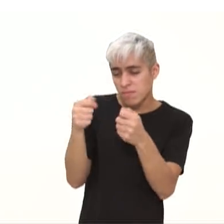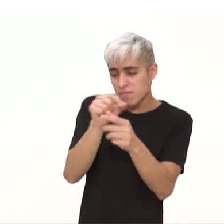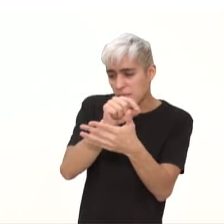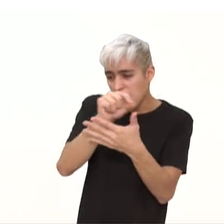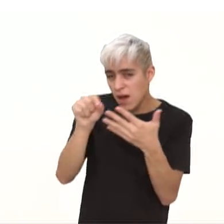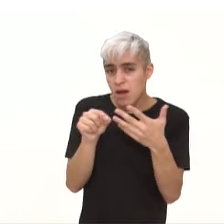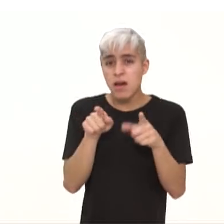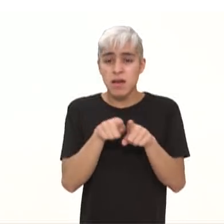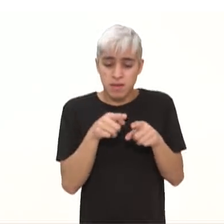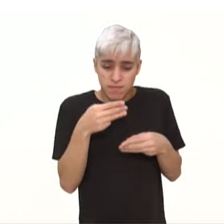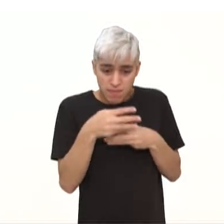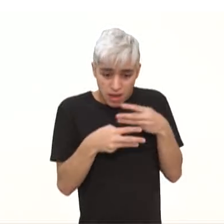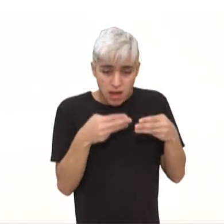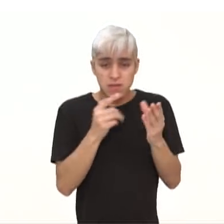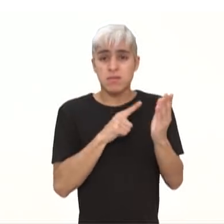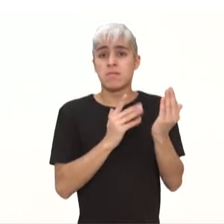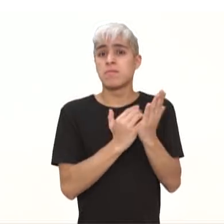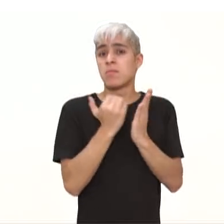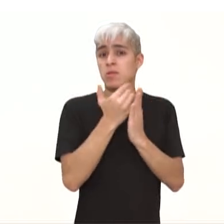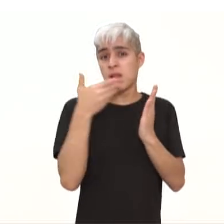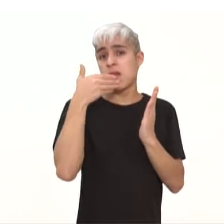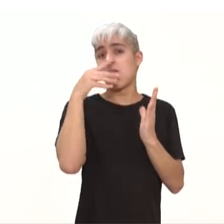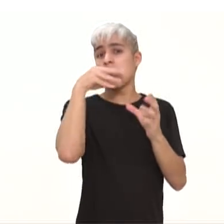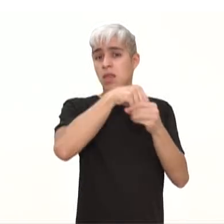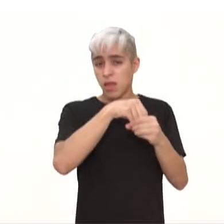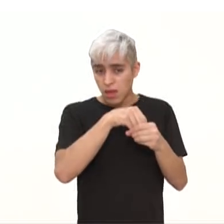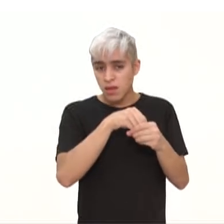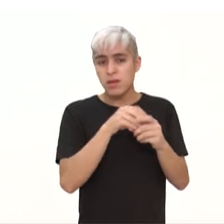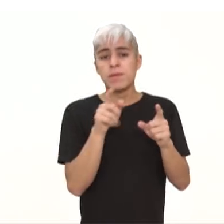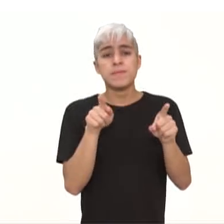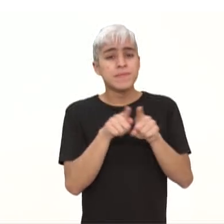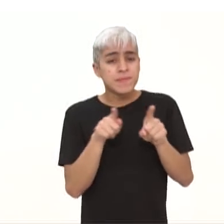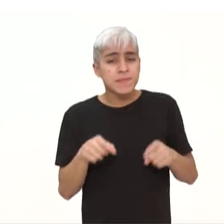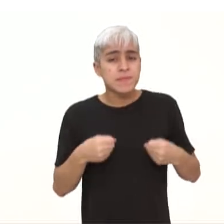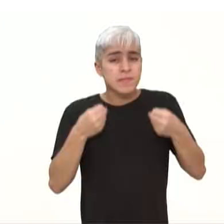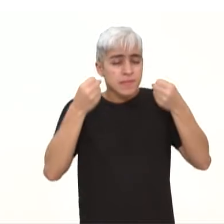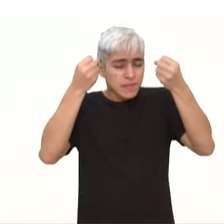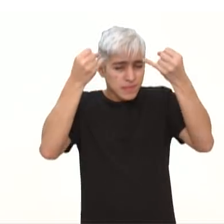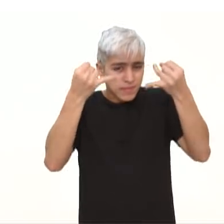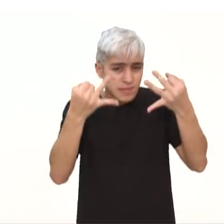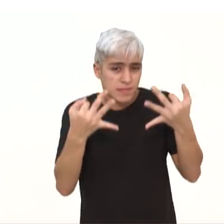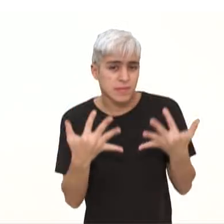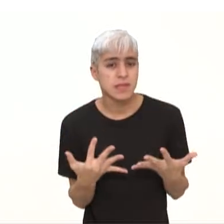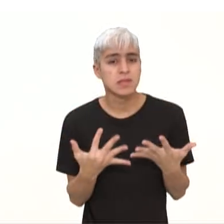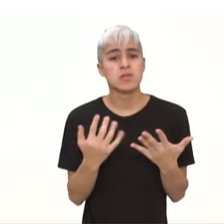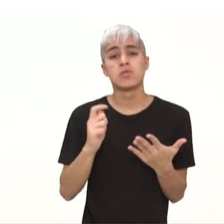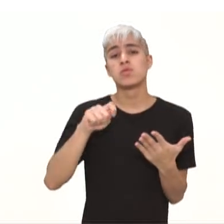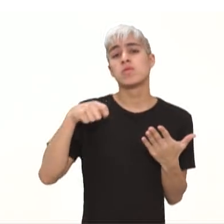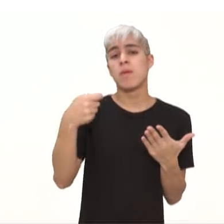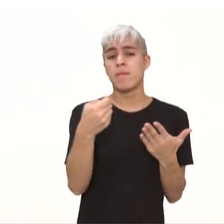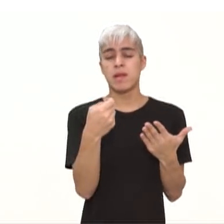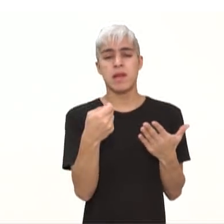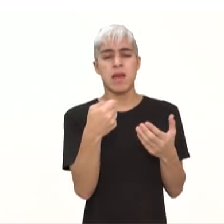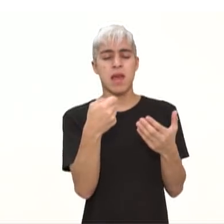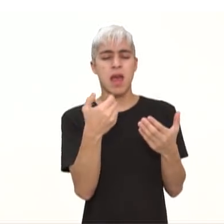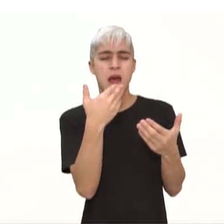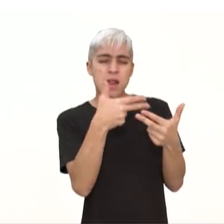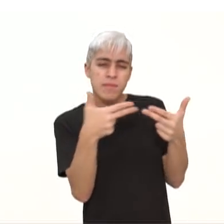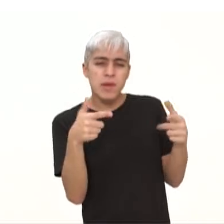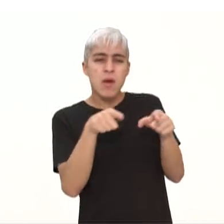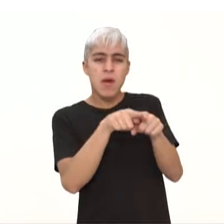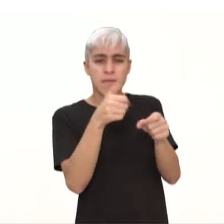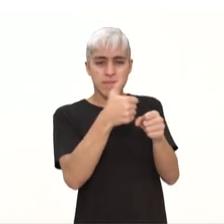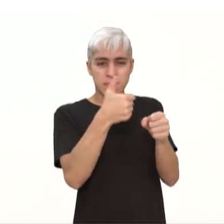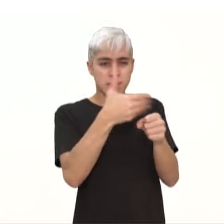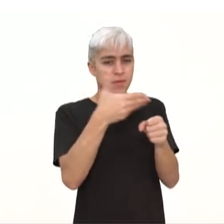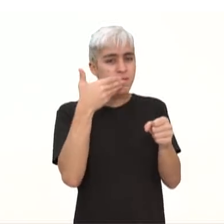uma refeição bastante rica em carboidrato, e também ali vamos falar bastante aí sobre alimentos como a batata doce também, que é outro alimento